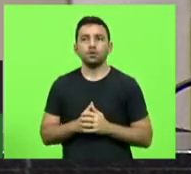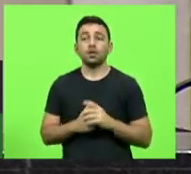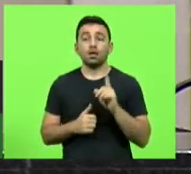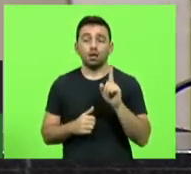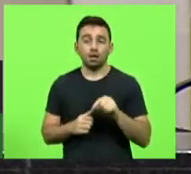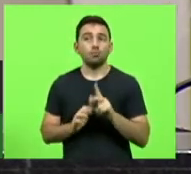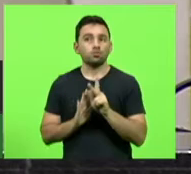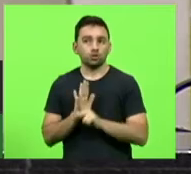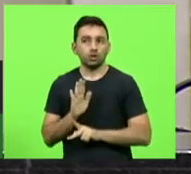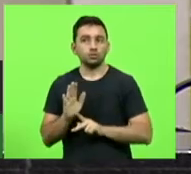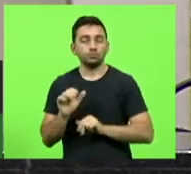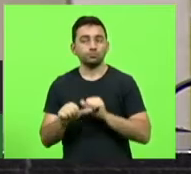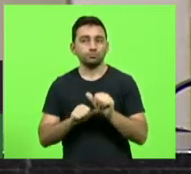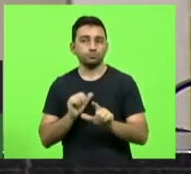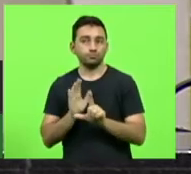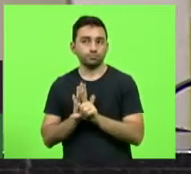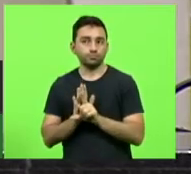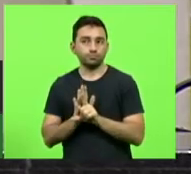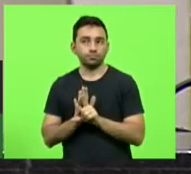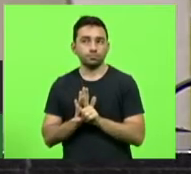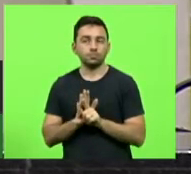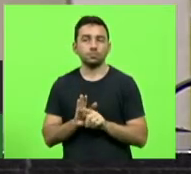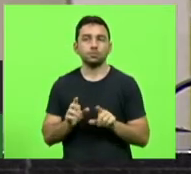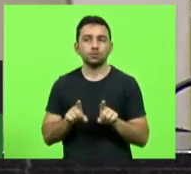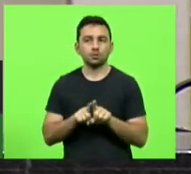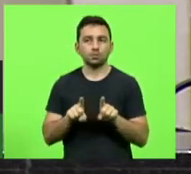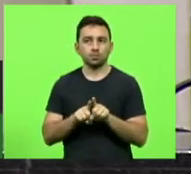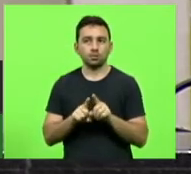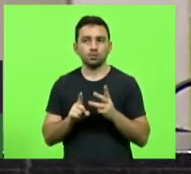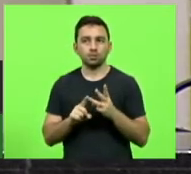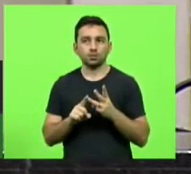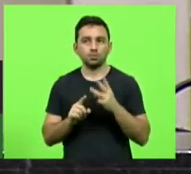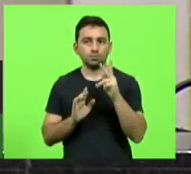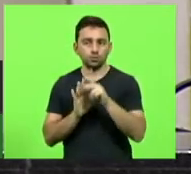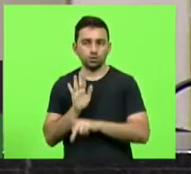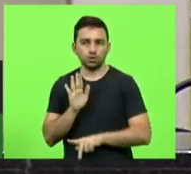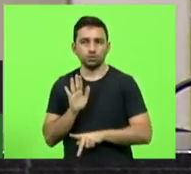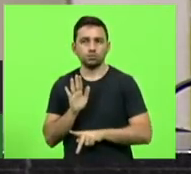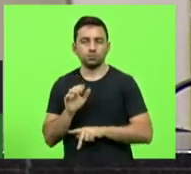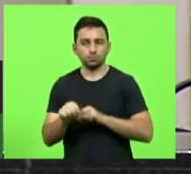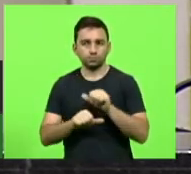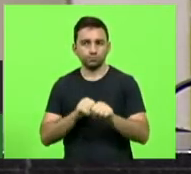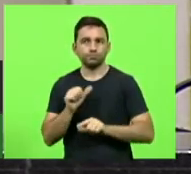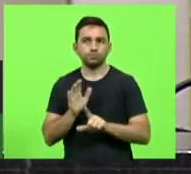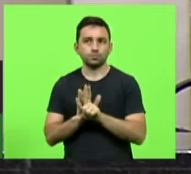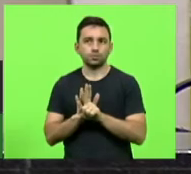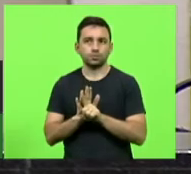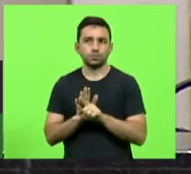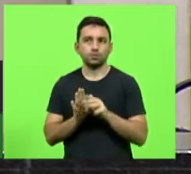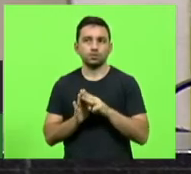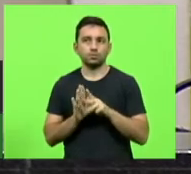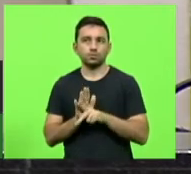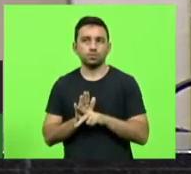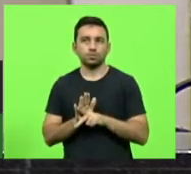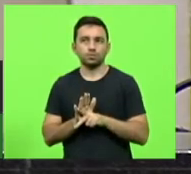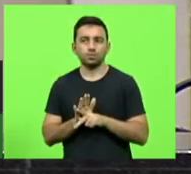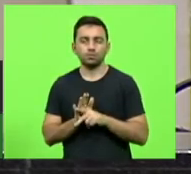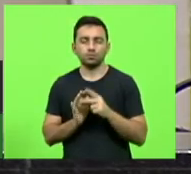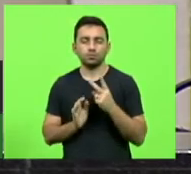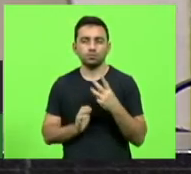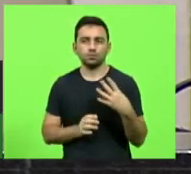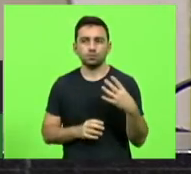de conversão em lei. E, na sequência, mais um projeto de conversão em lei da medida provisória 240